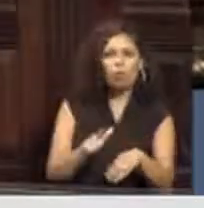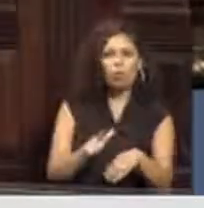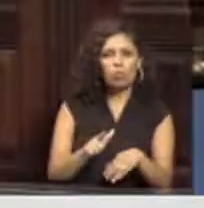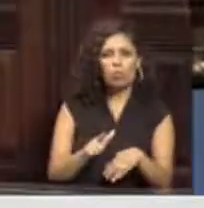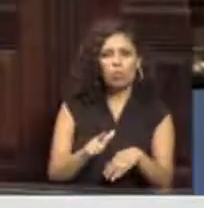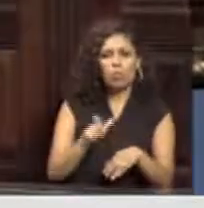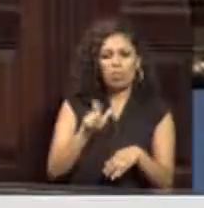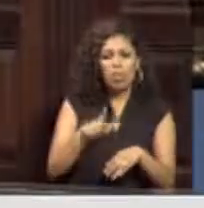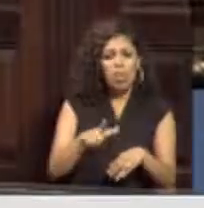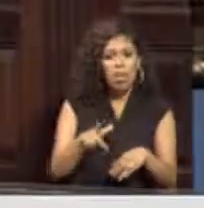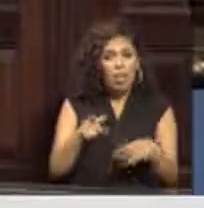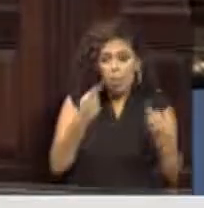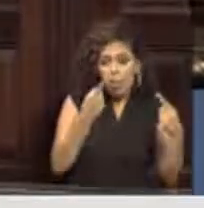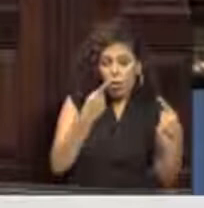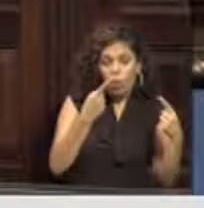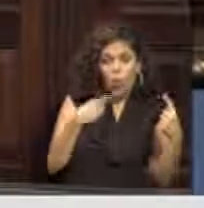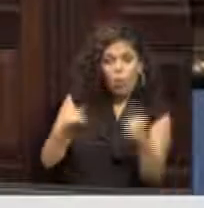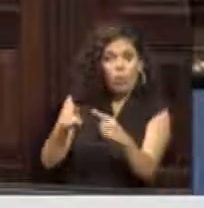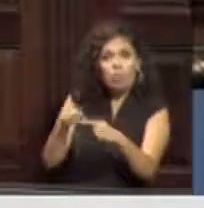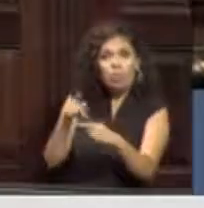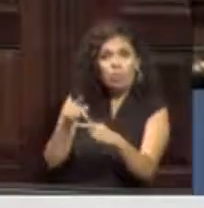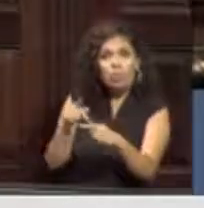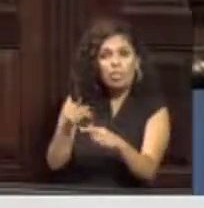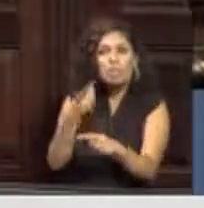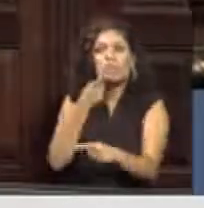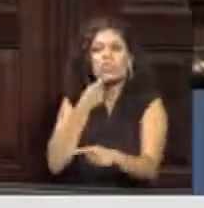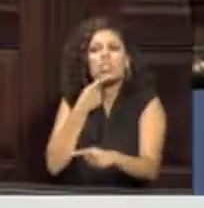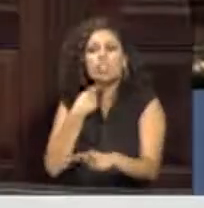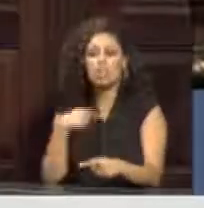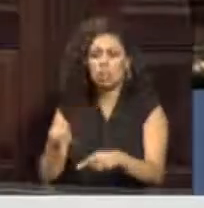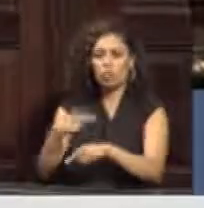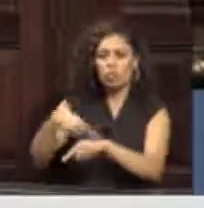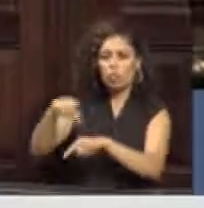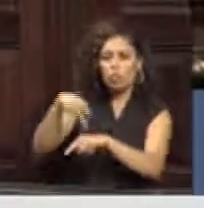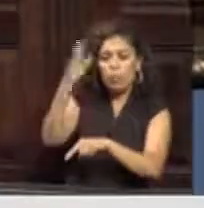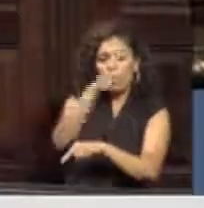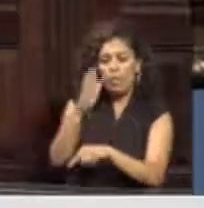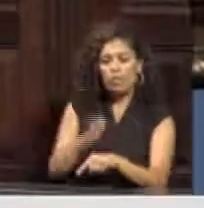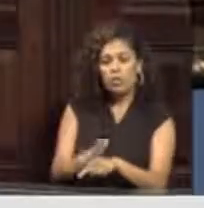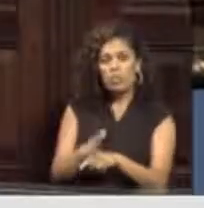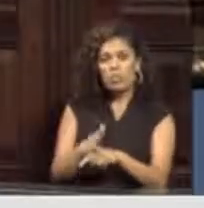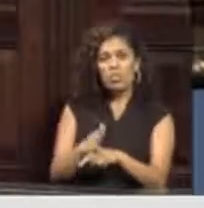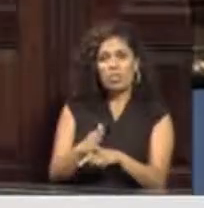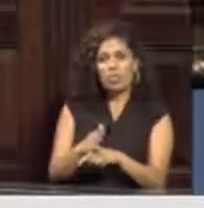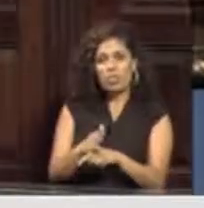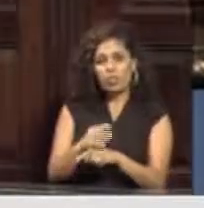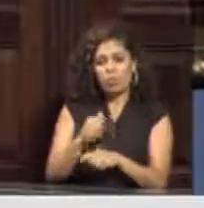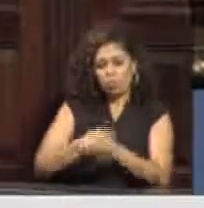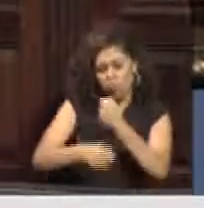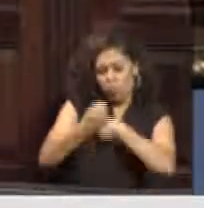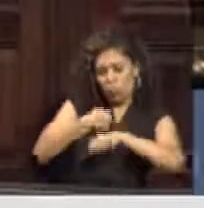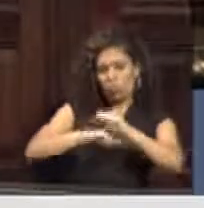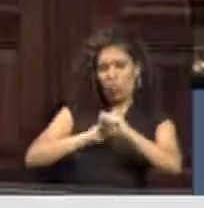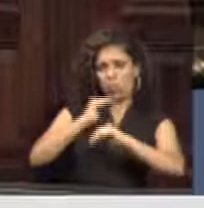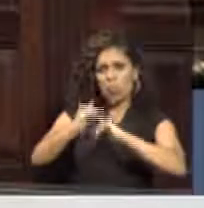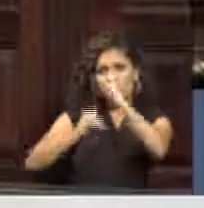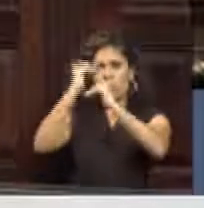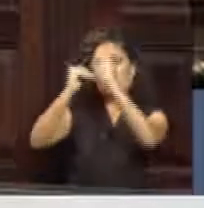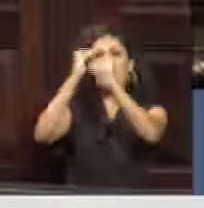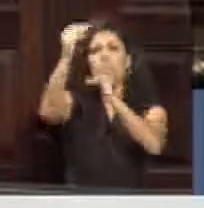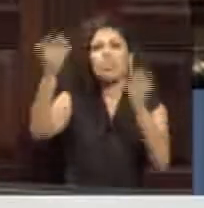o interesse nacional. Eu diria que seria quase como um crime de lesa